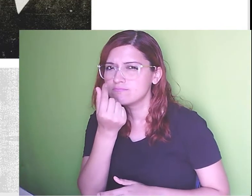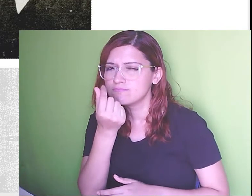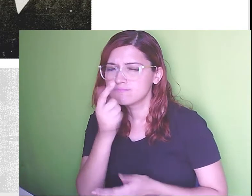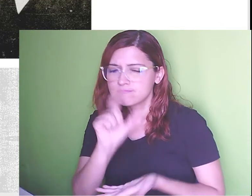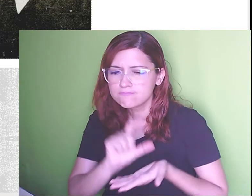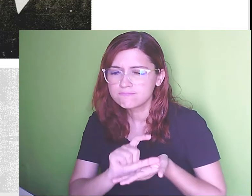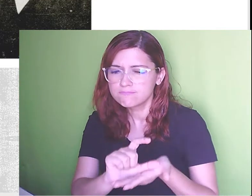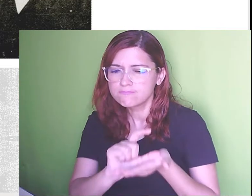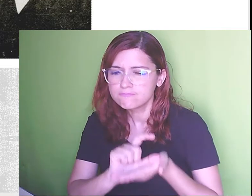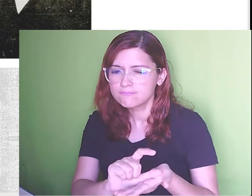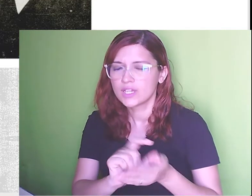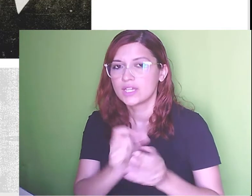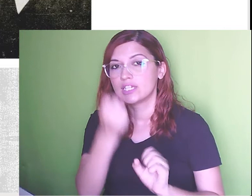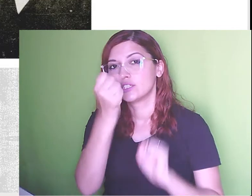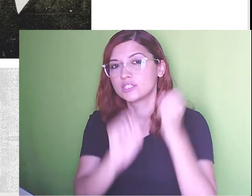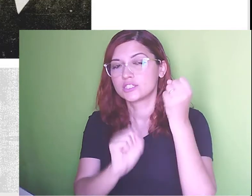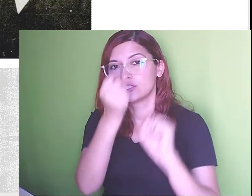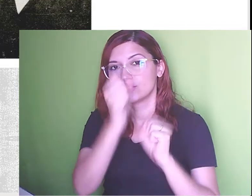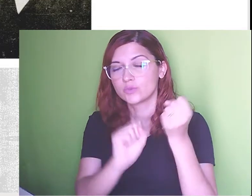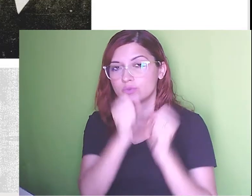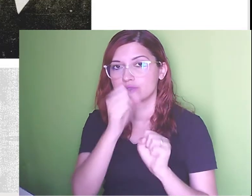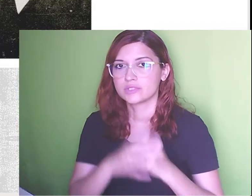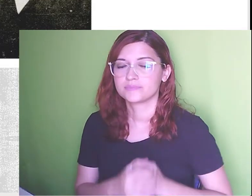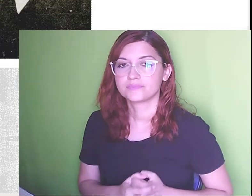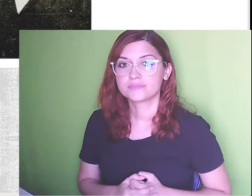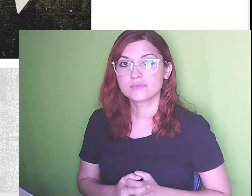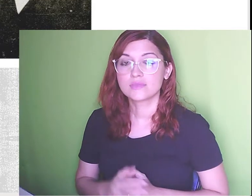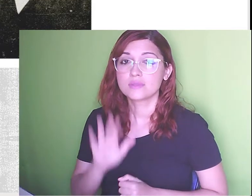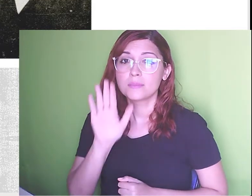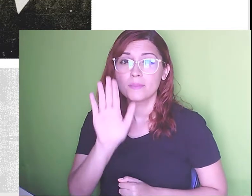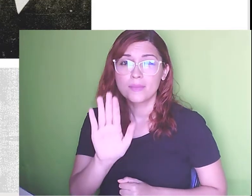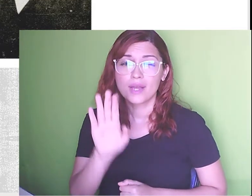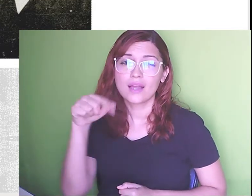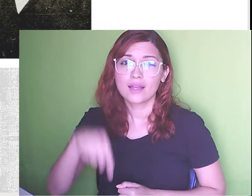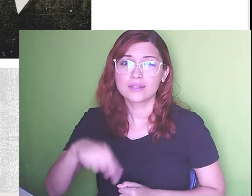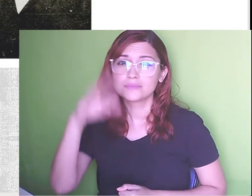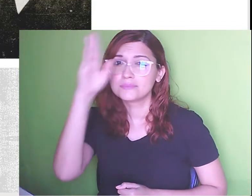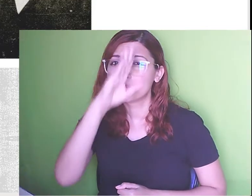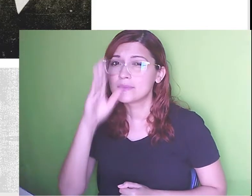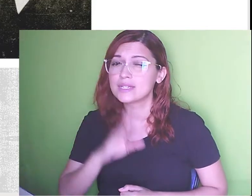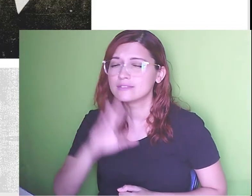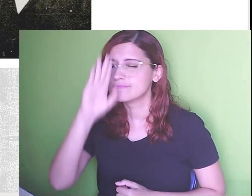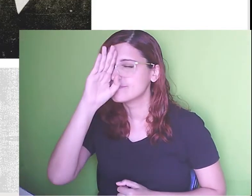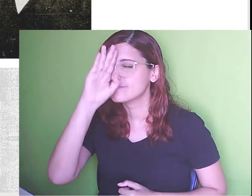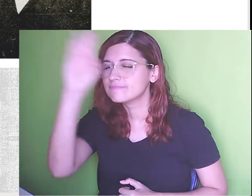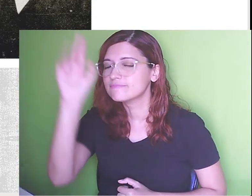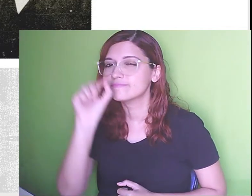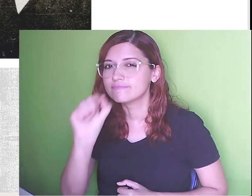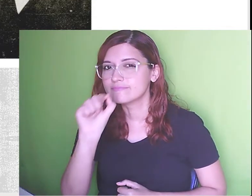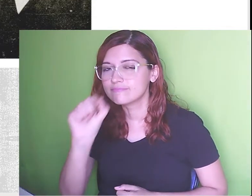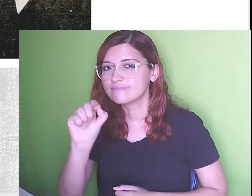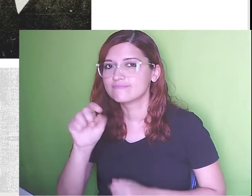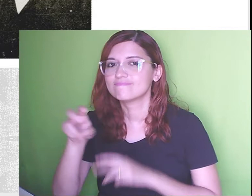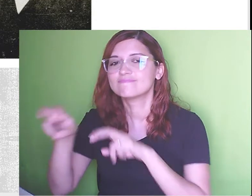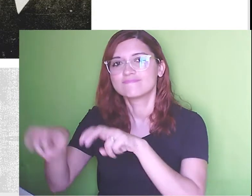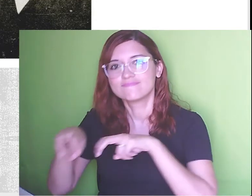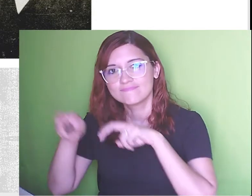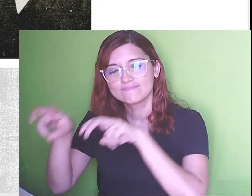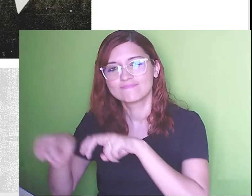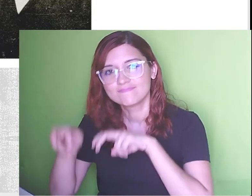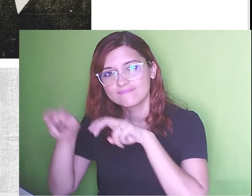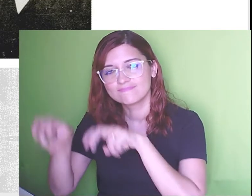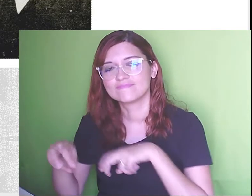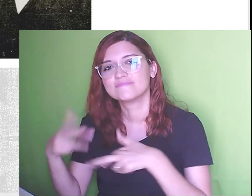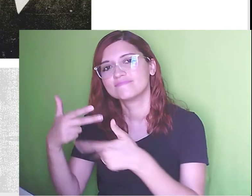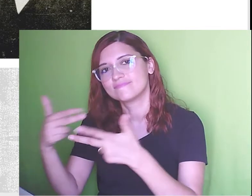A ideia dele era investir na industrialização. Mas a gente sabe que o Brasil ele era agrário.